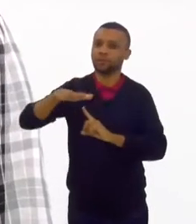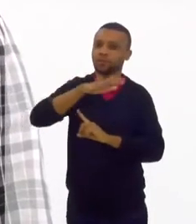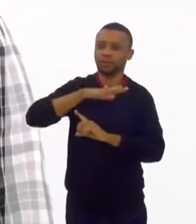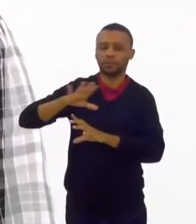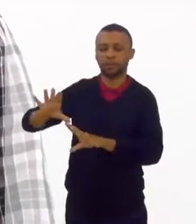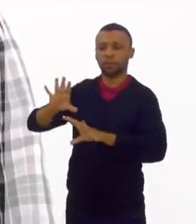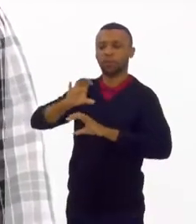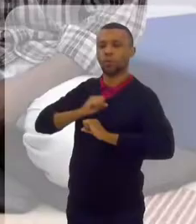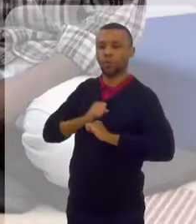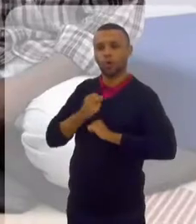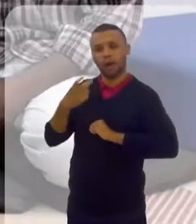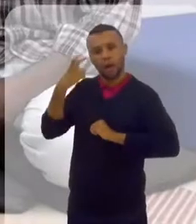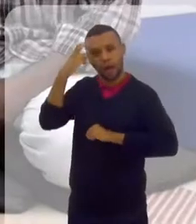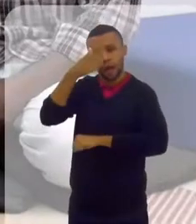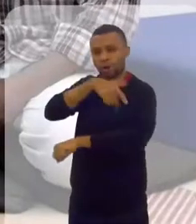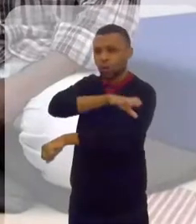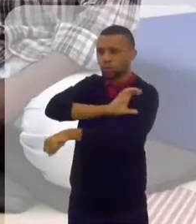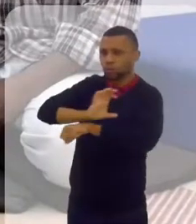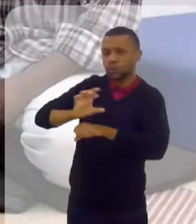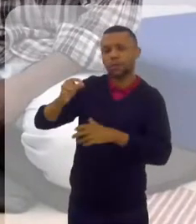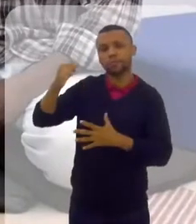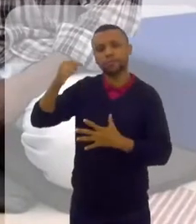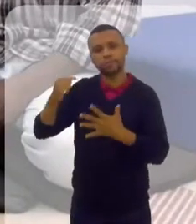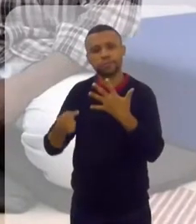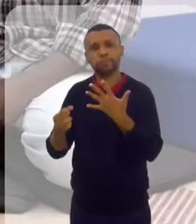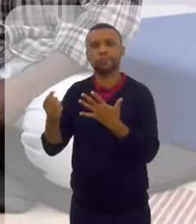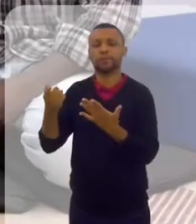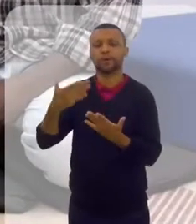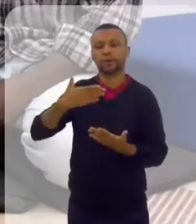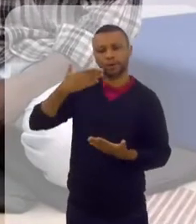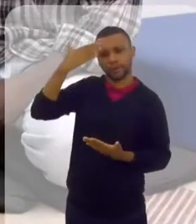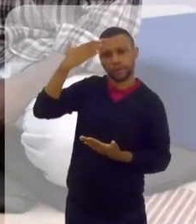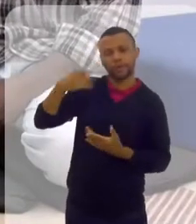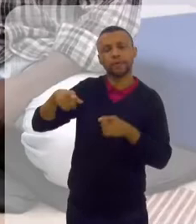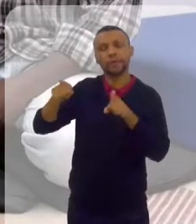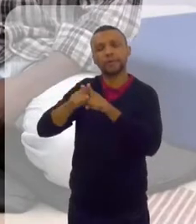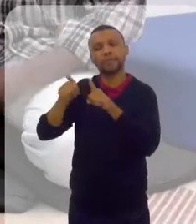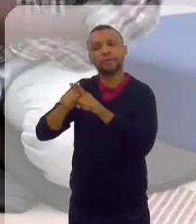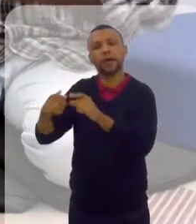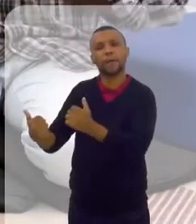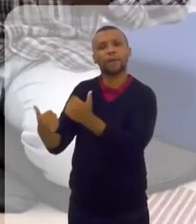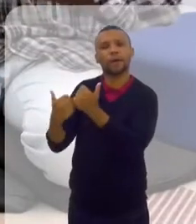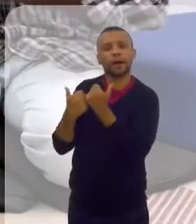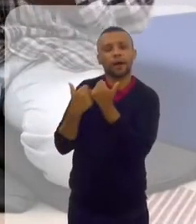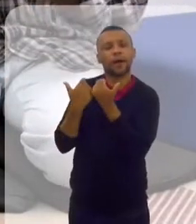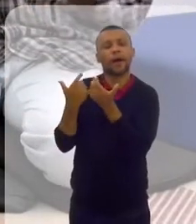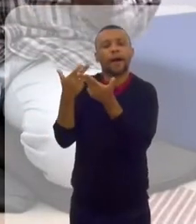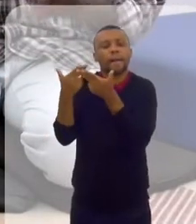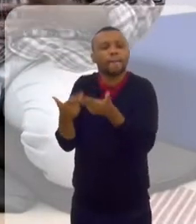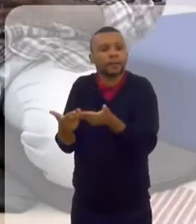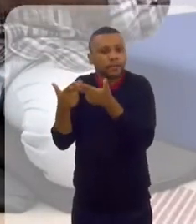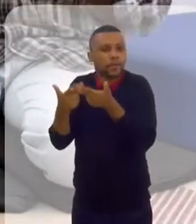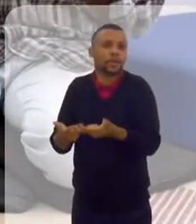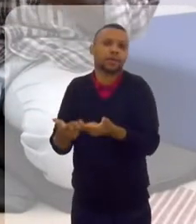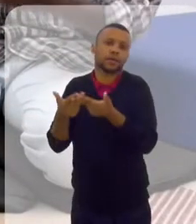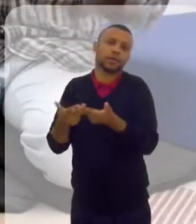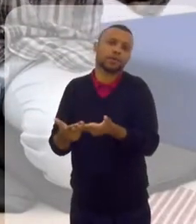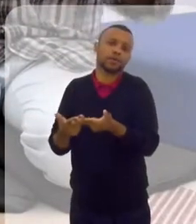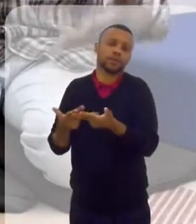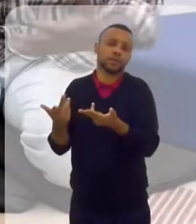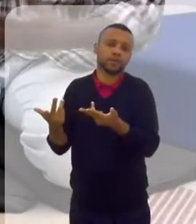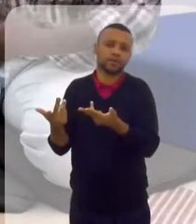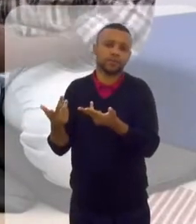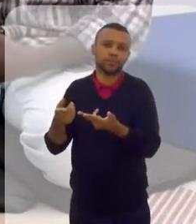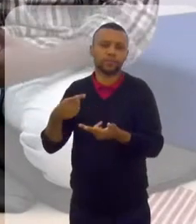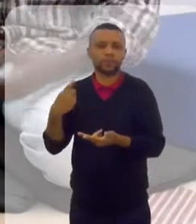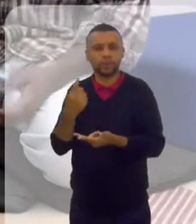vai inculcar alguns valores islâmicos, inculcar também a paciência, a ter essa irmanidade, ajudar os outros, respeito